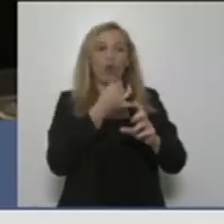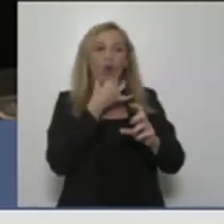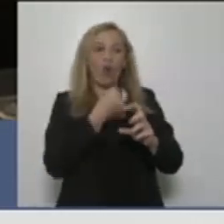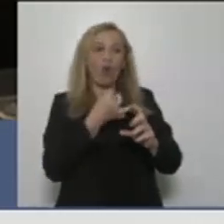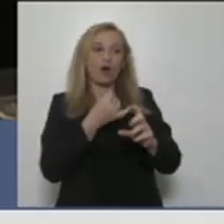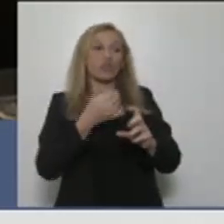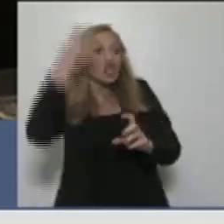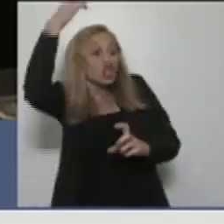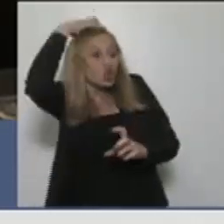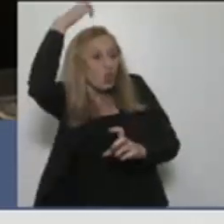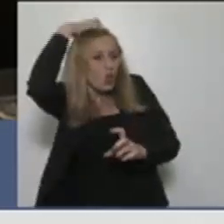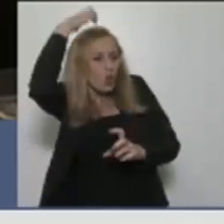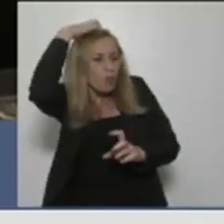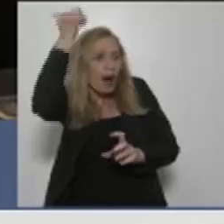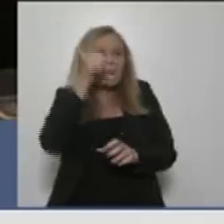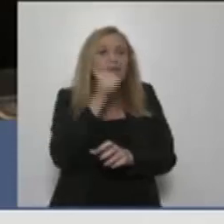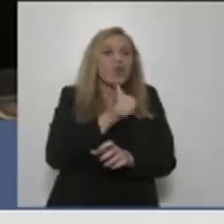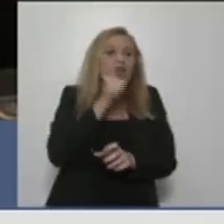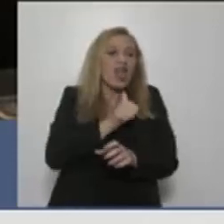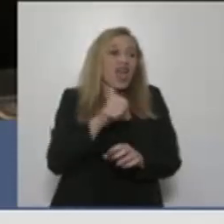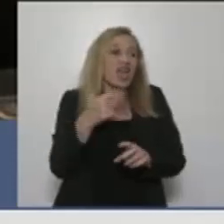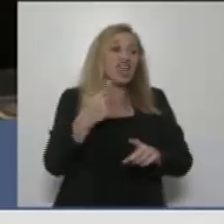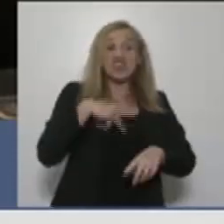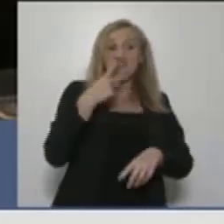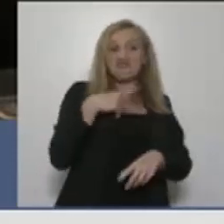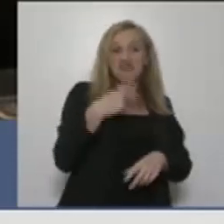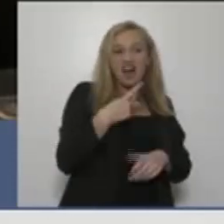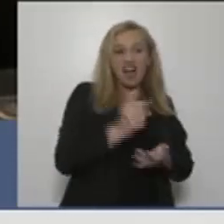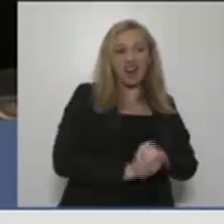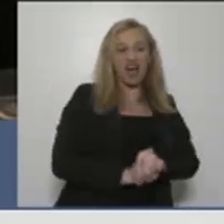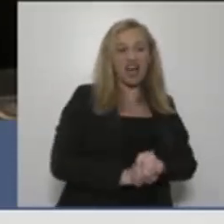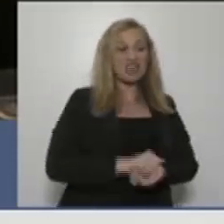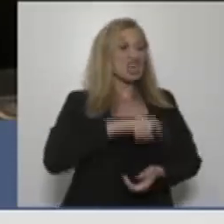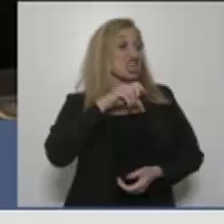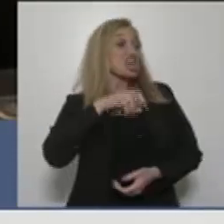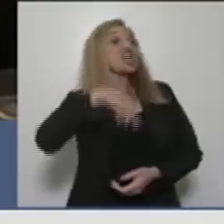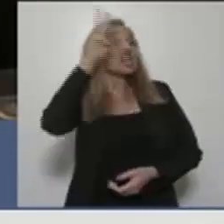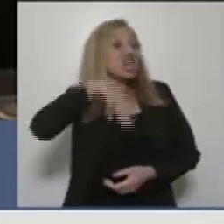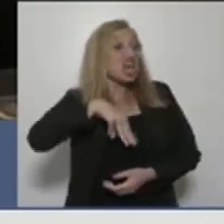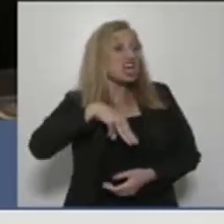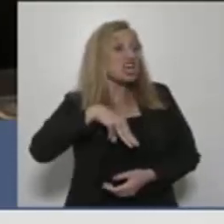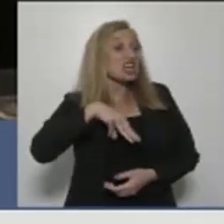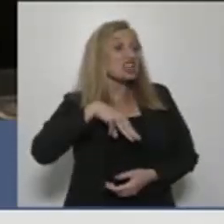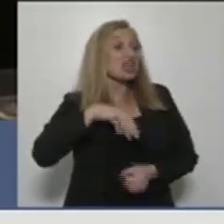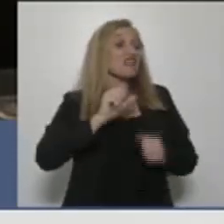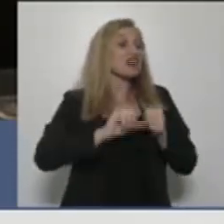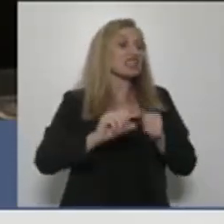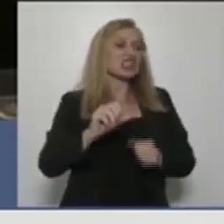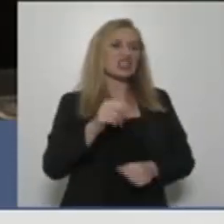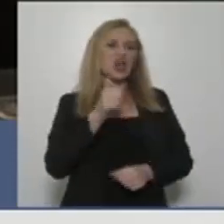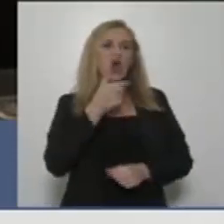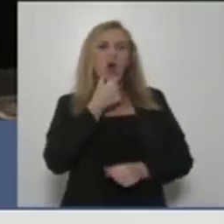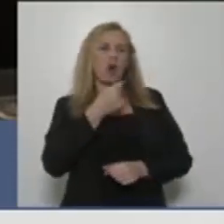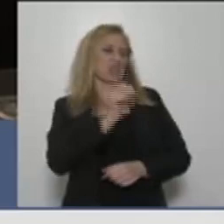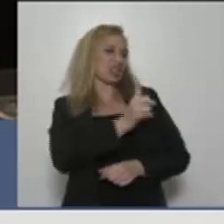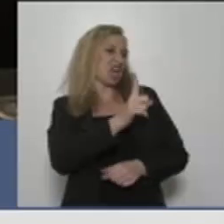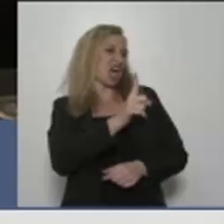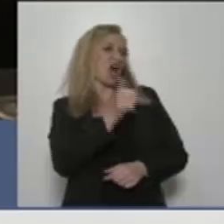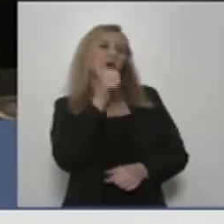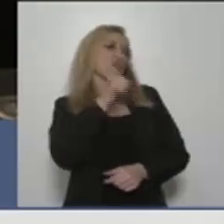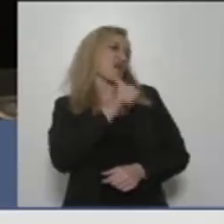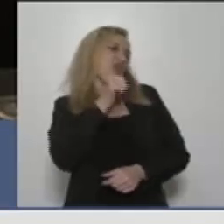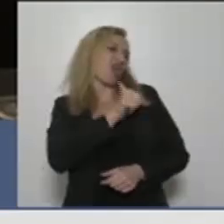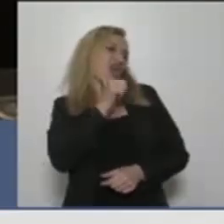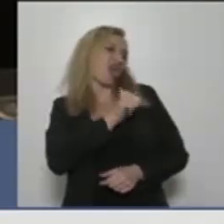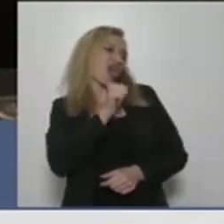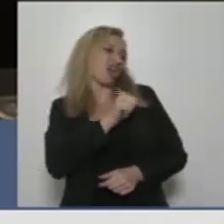culpam as mulheres, que dizem que quem estava fazendo não era ele, que ele não tem culpa de